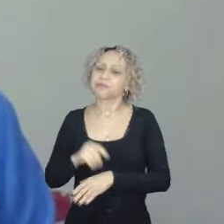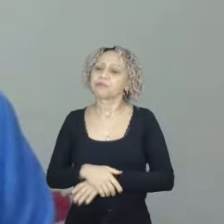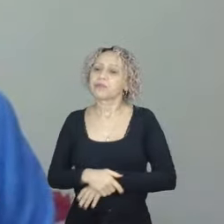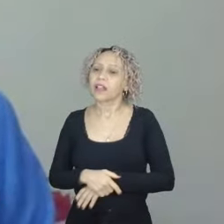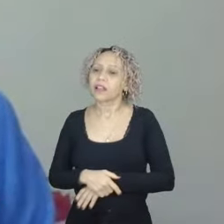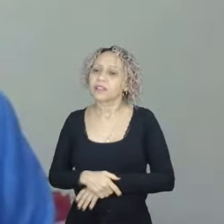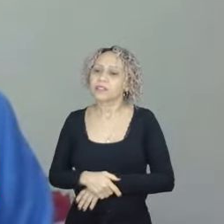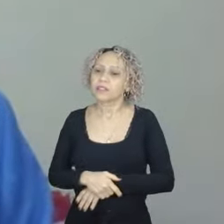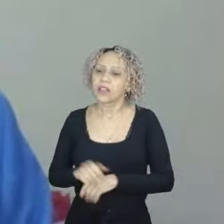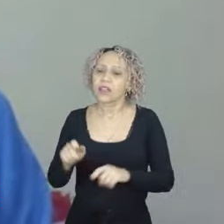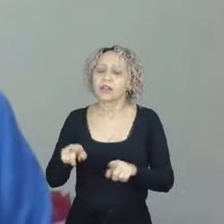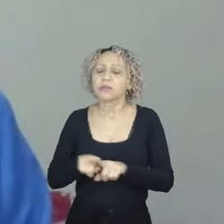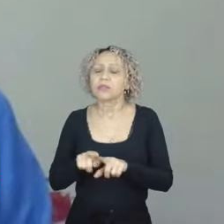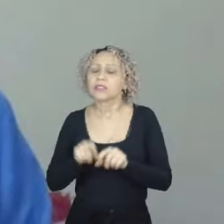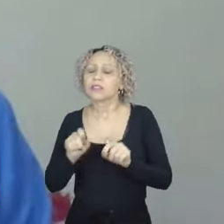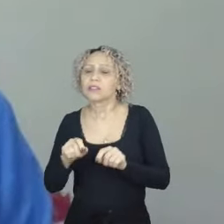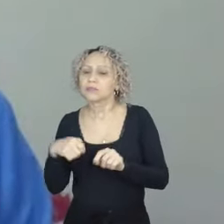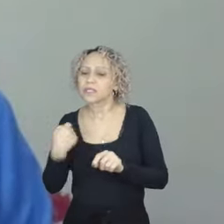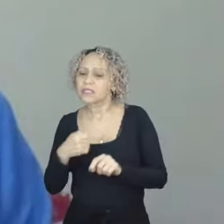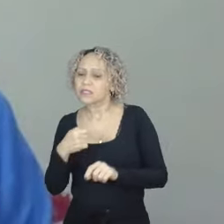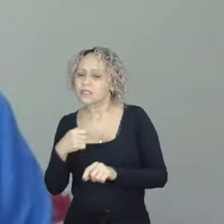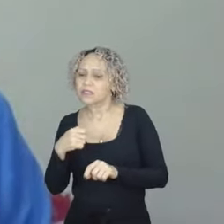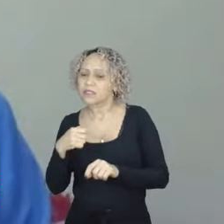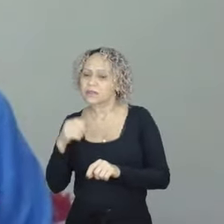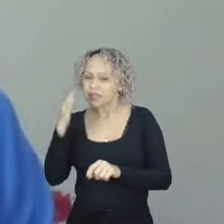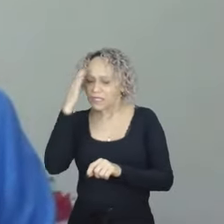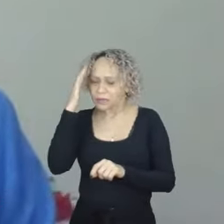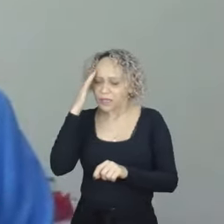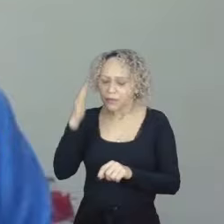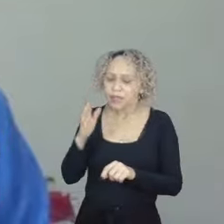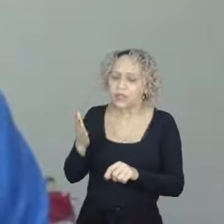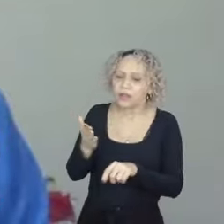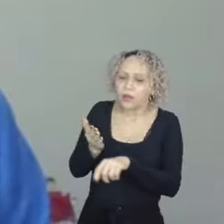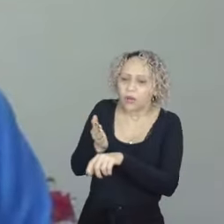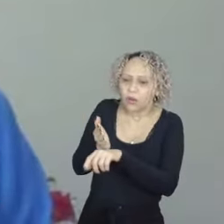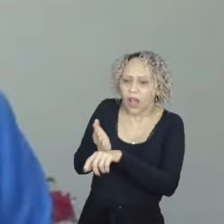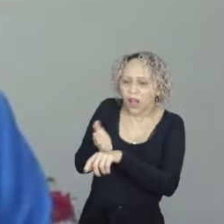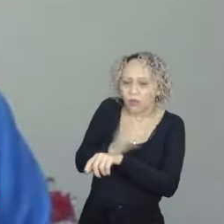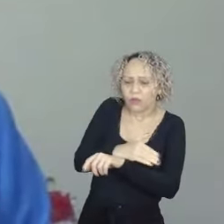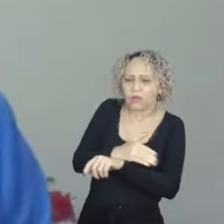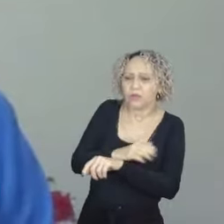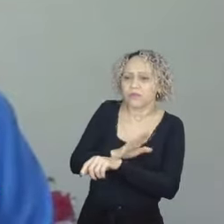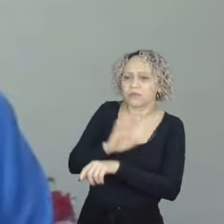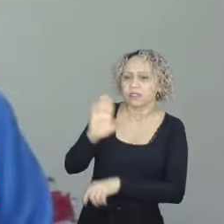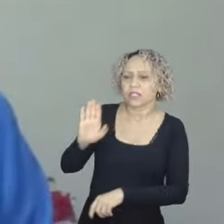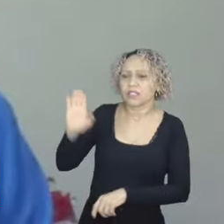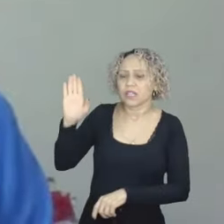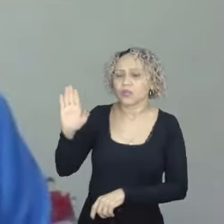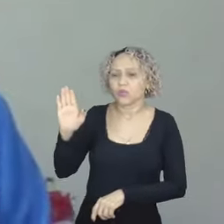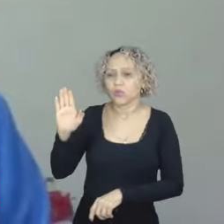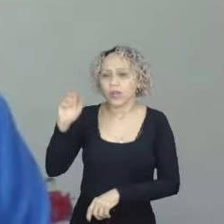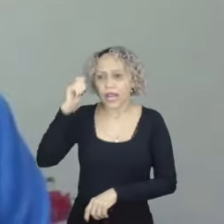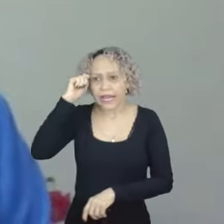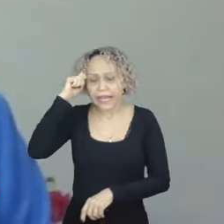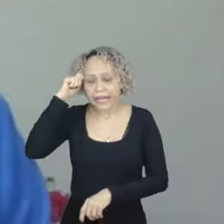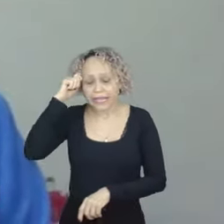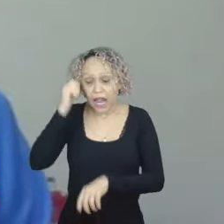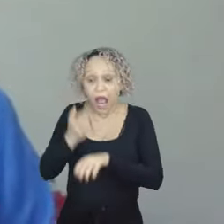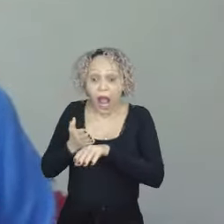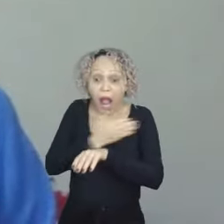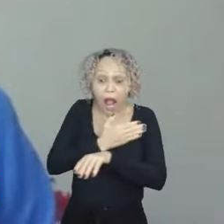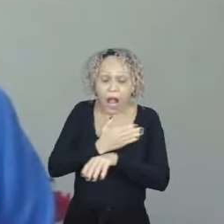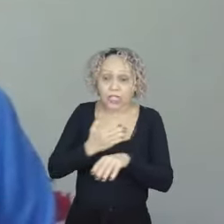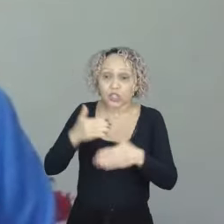primeira averiguação de pré-candidaturas negras antes da data final. E é importante dizer também